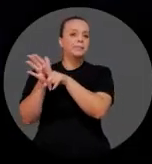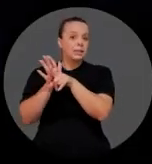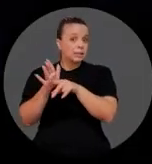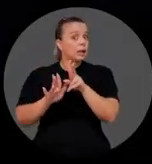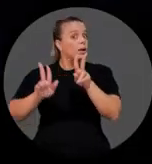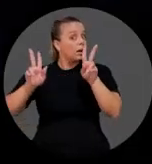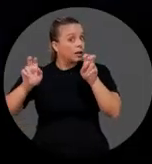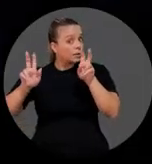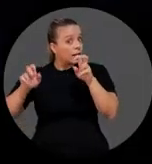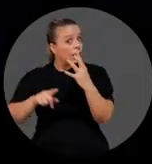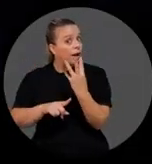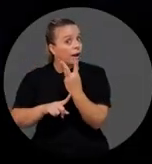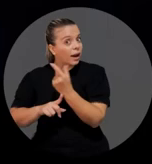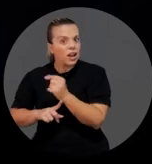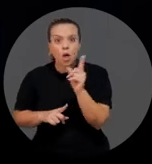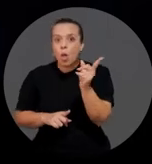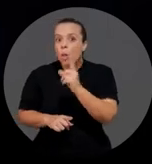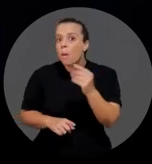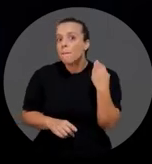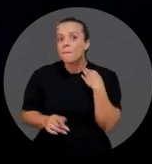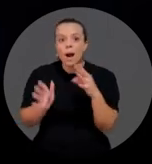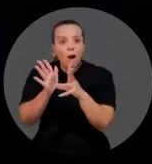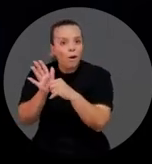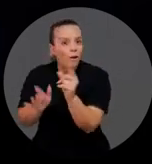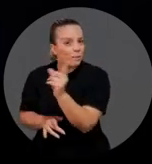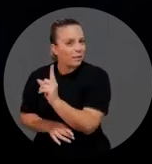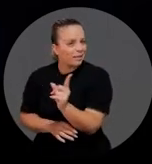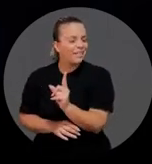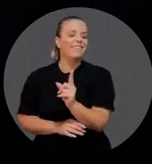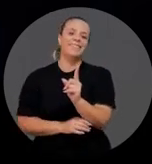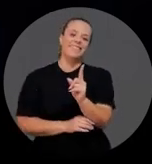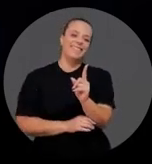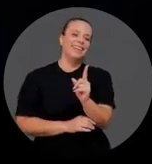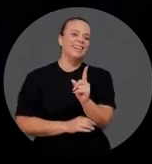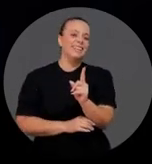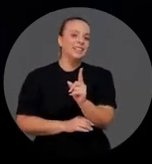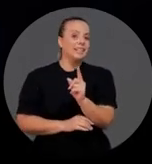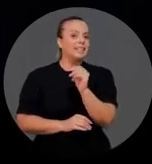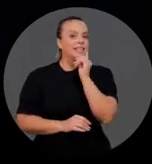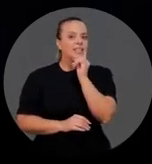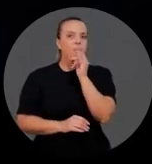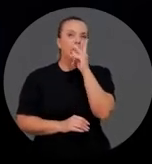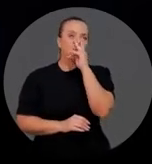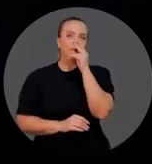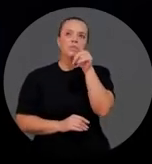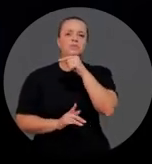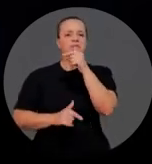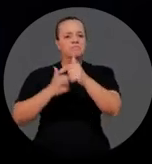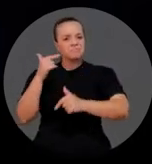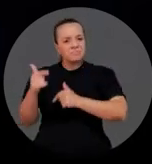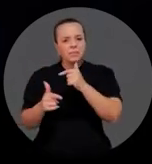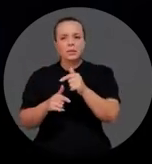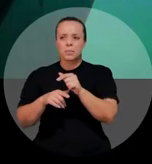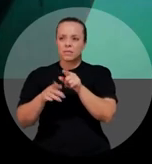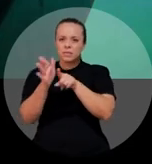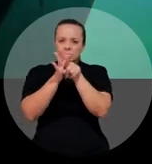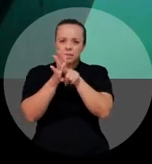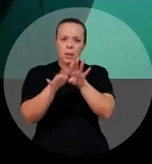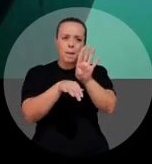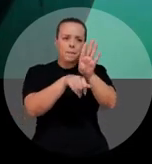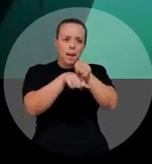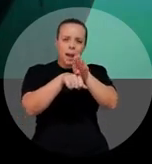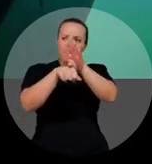pesquisa. Falando da arte, né? Estamos no campo da arte, não é para roubar banco, não, PV. E você vem fazendo esse